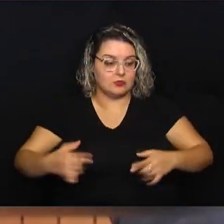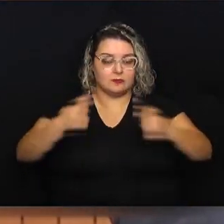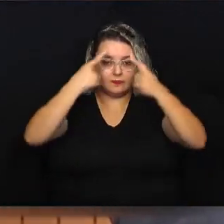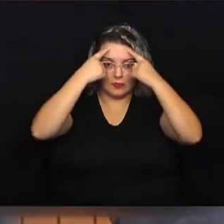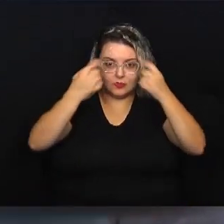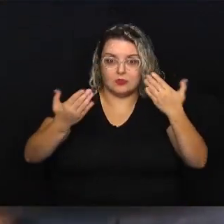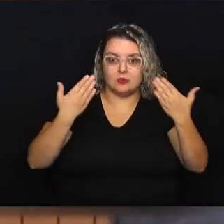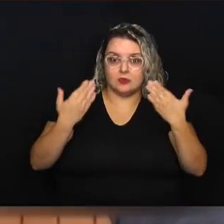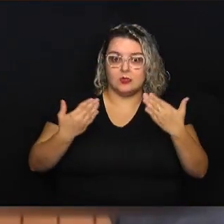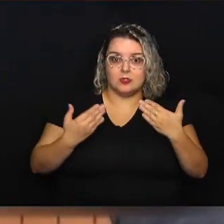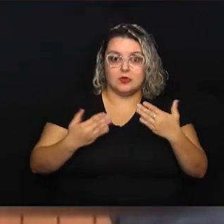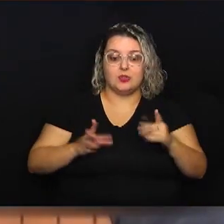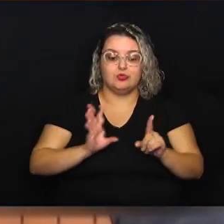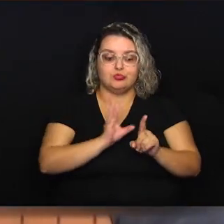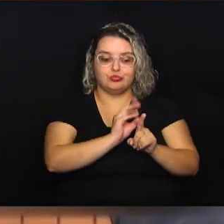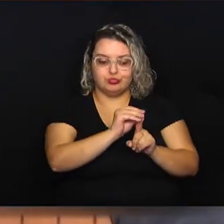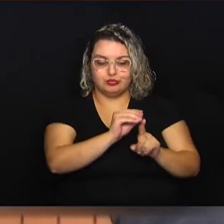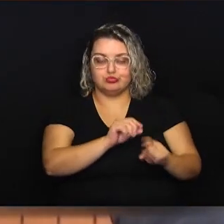abuso sexual.